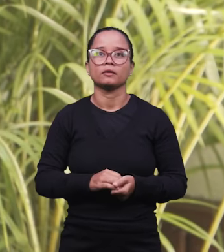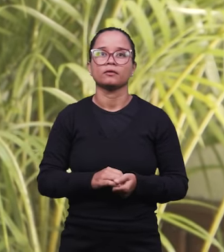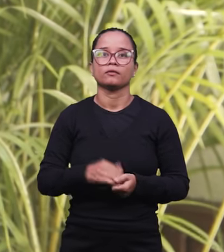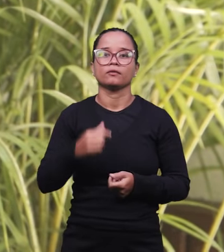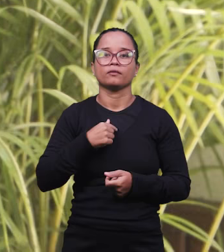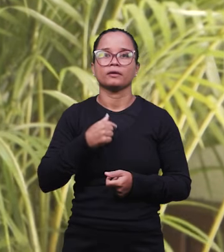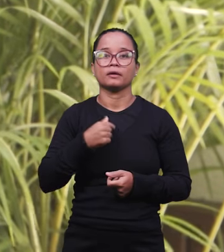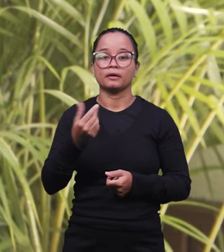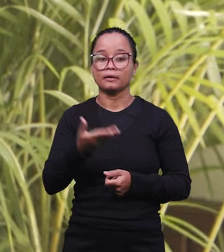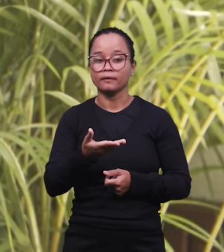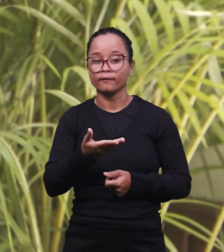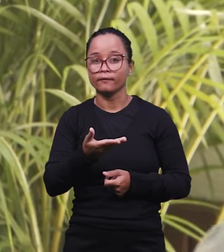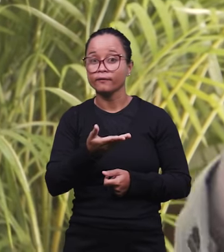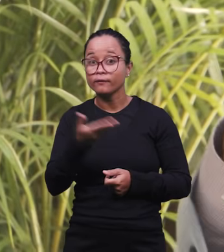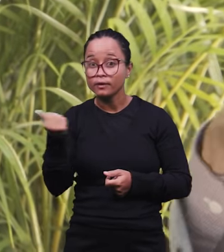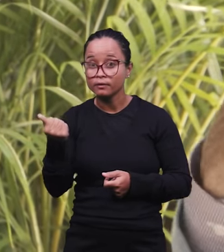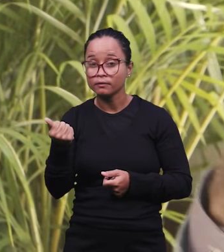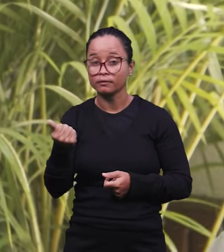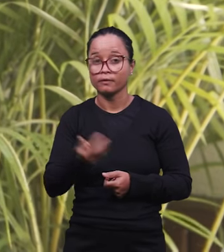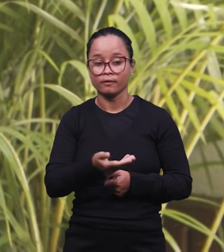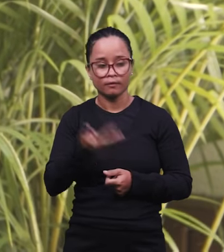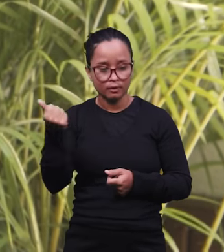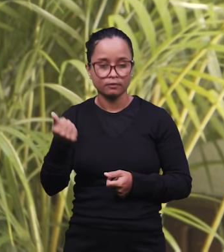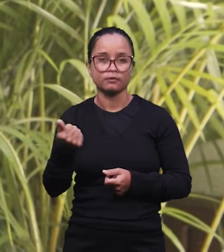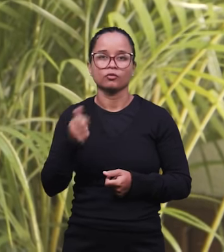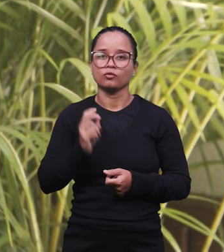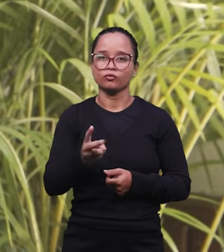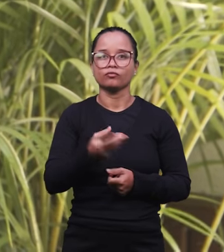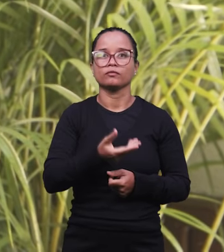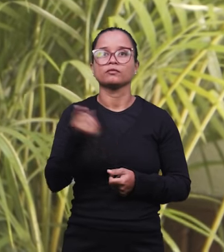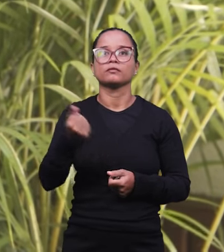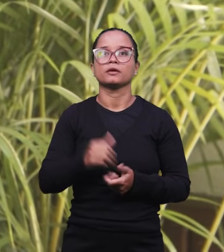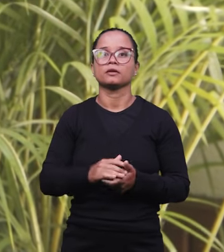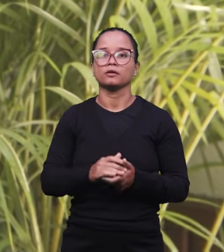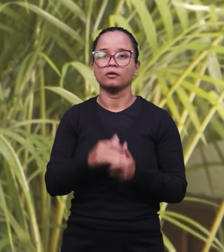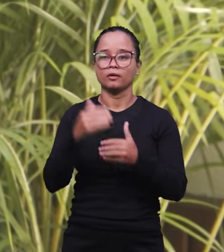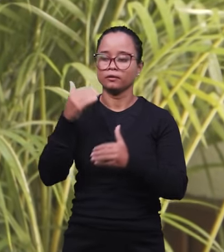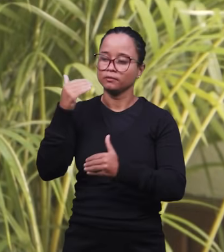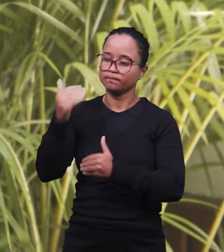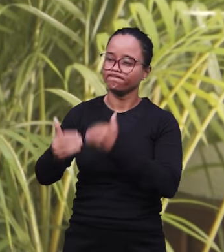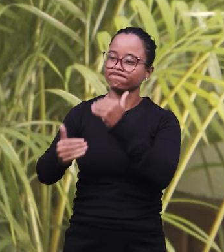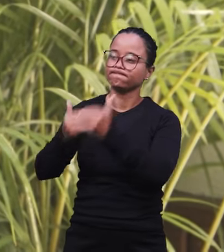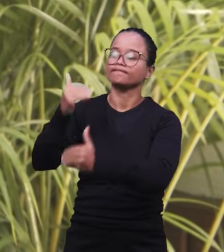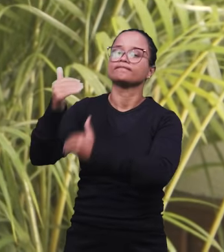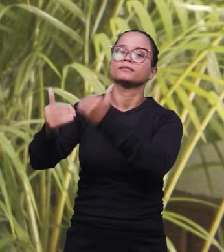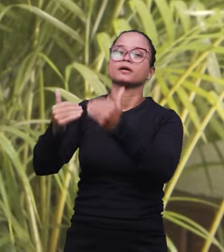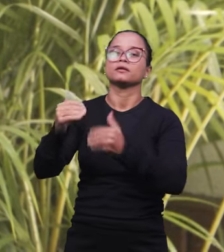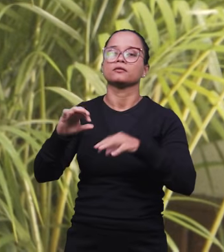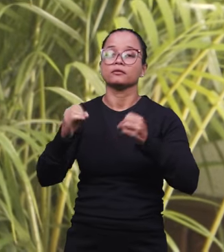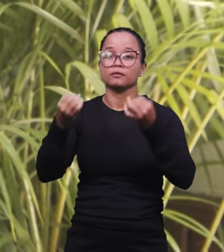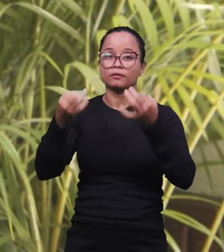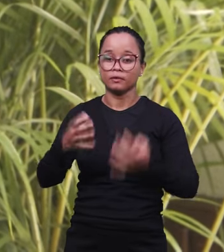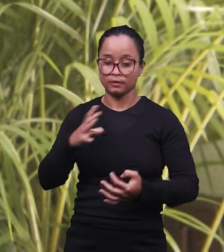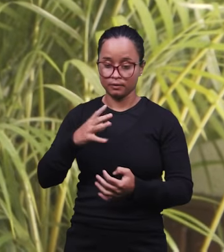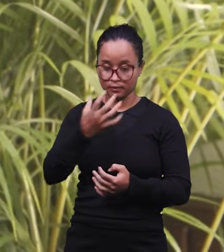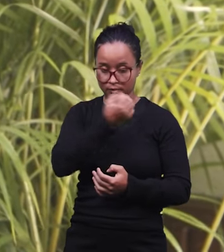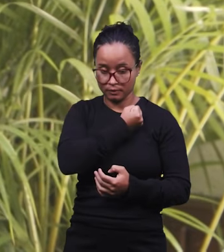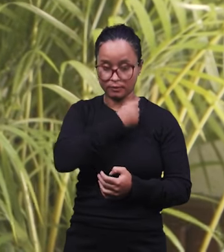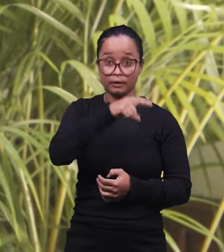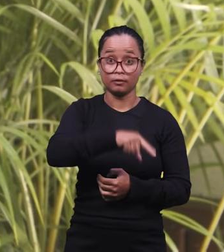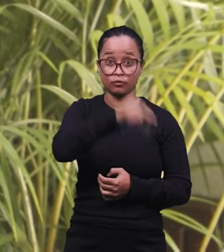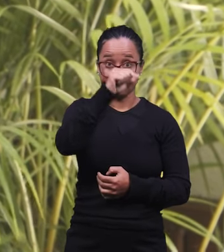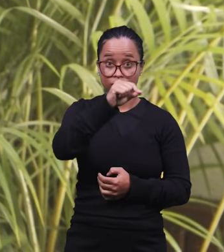que significa vem e continua vindo. Então aqui ele está falando de um processo. Nós falamos aqui da salvação,